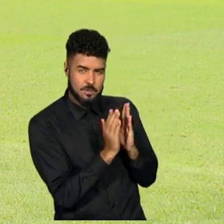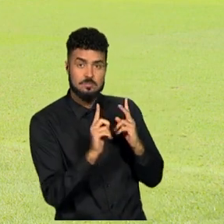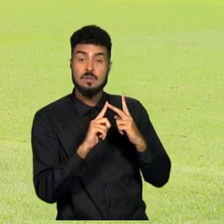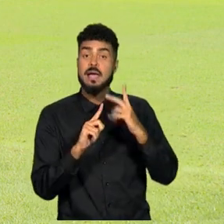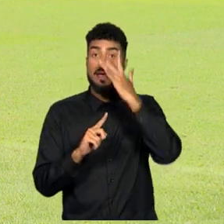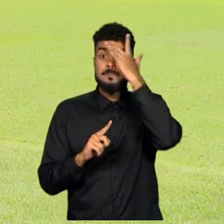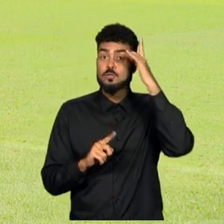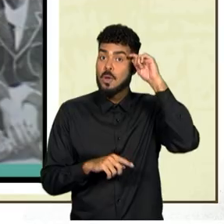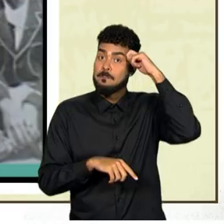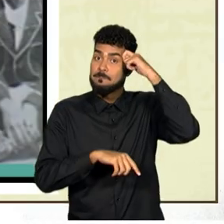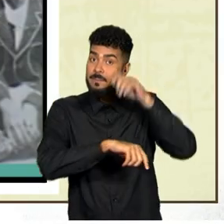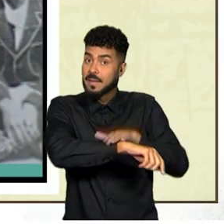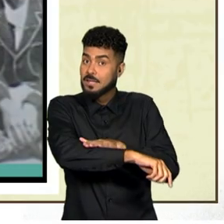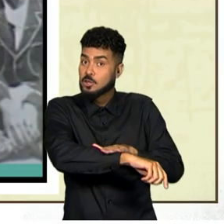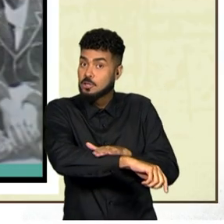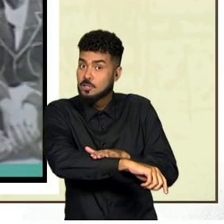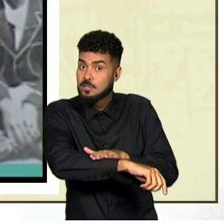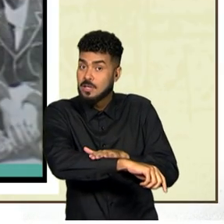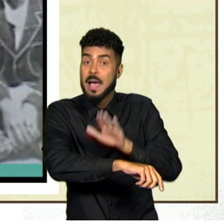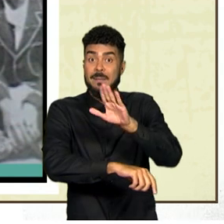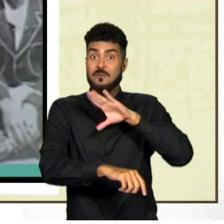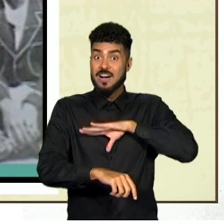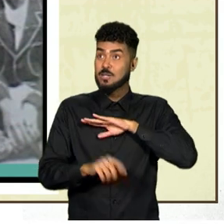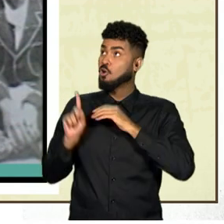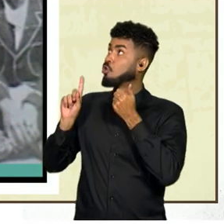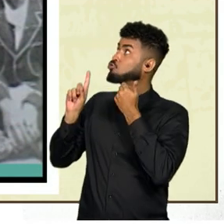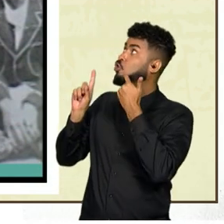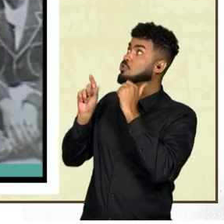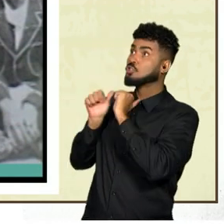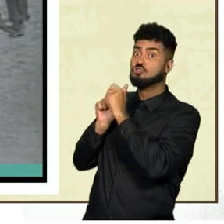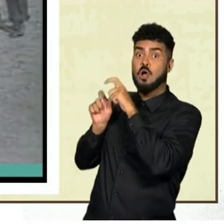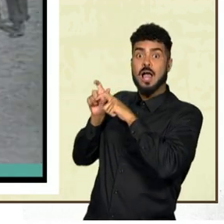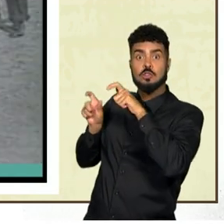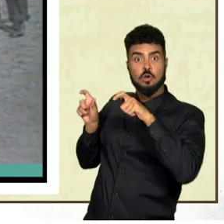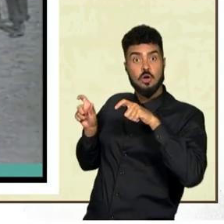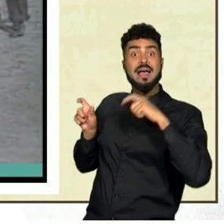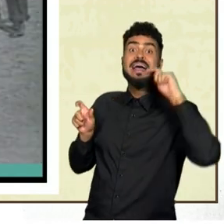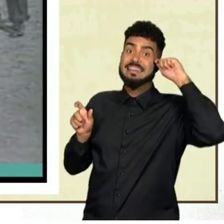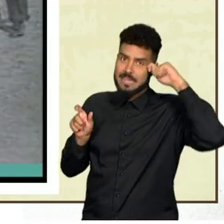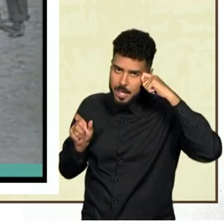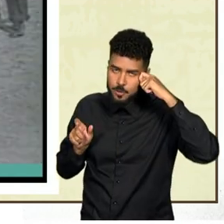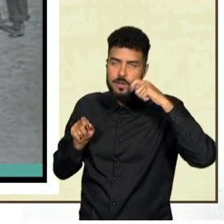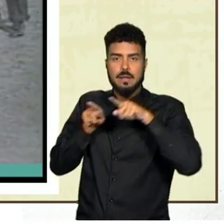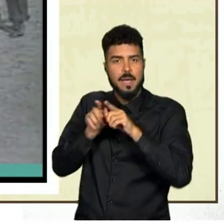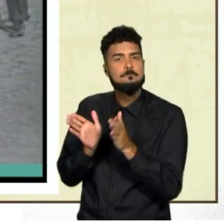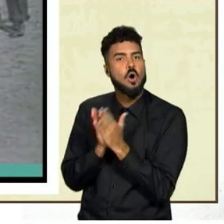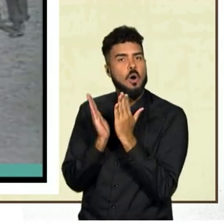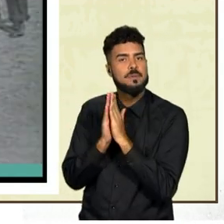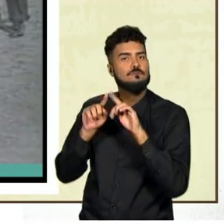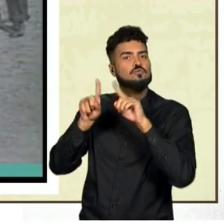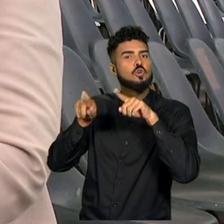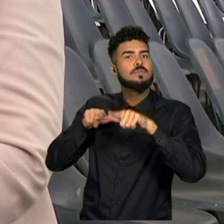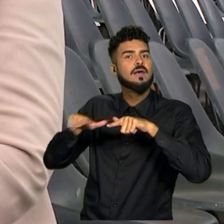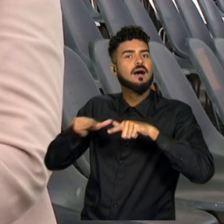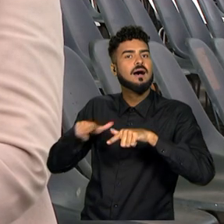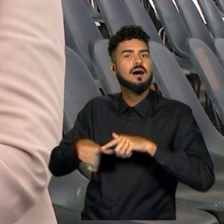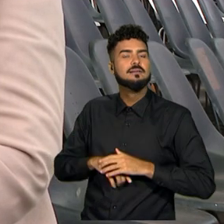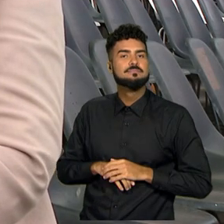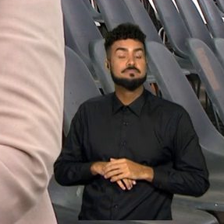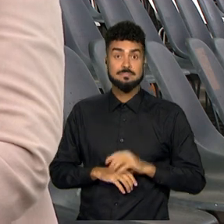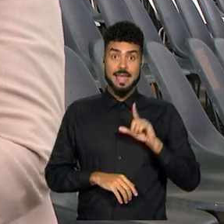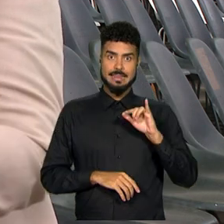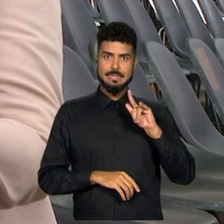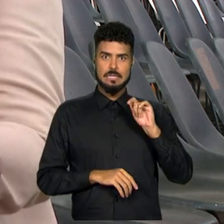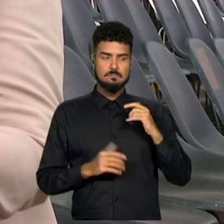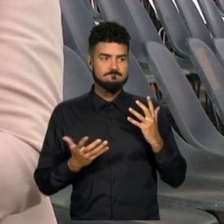nem pessoa de cor. E o Vasco tinha 12 jogadores negros e funcionários. O que a liga